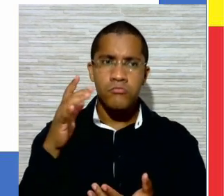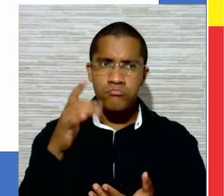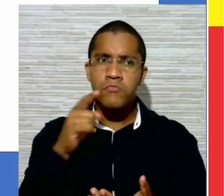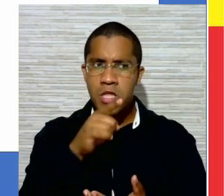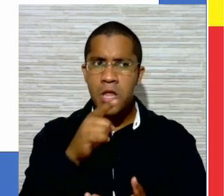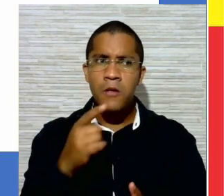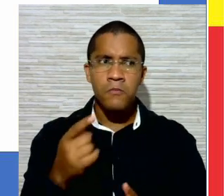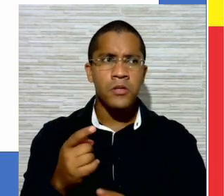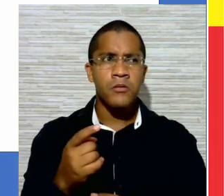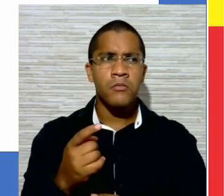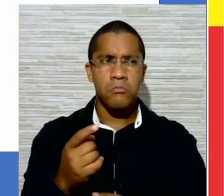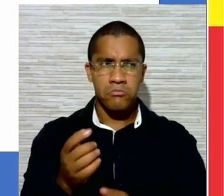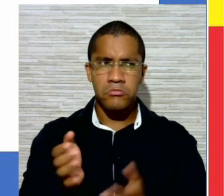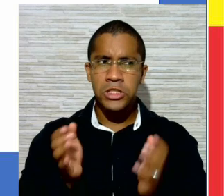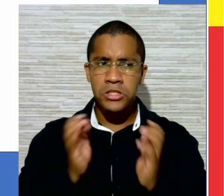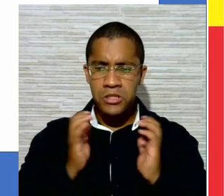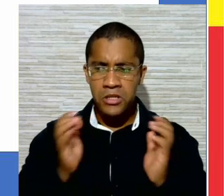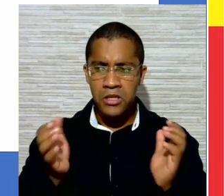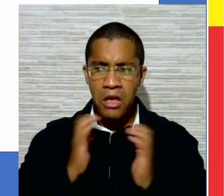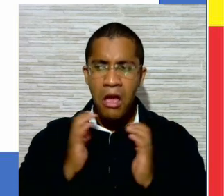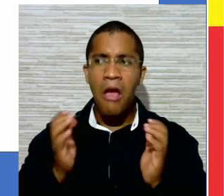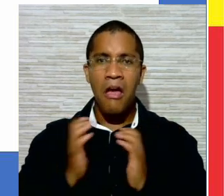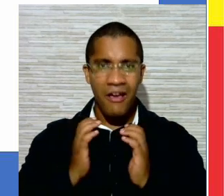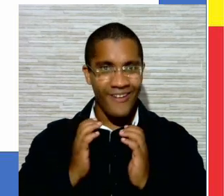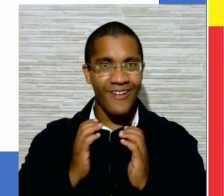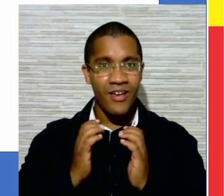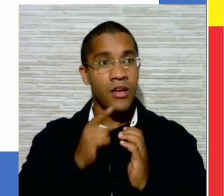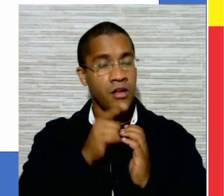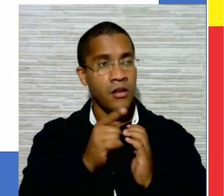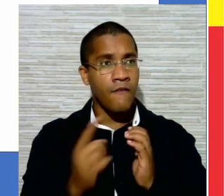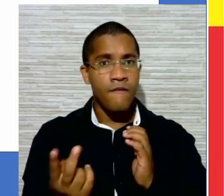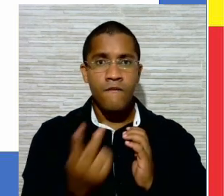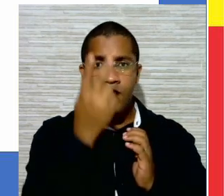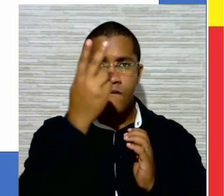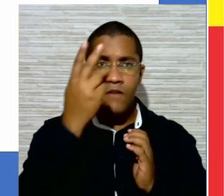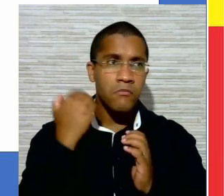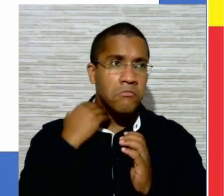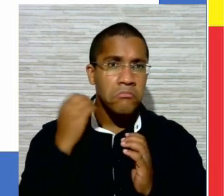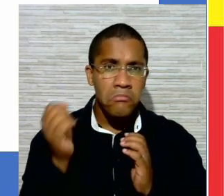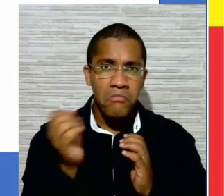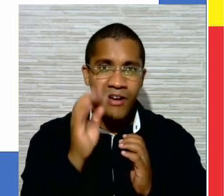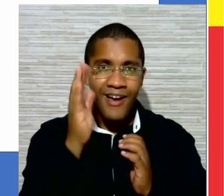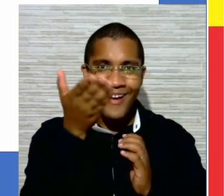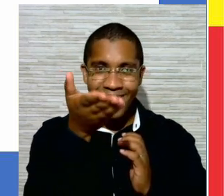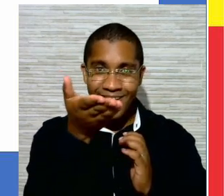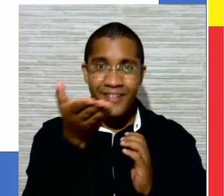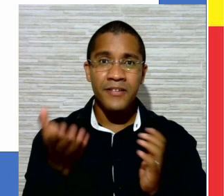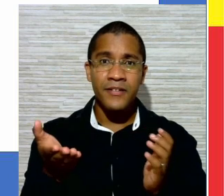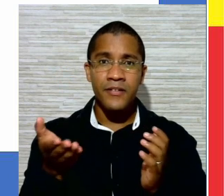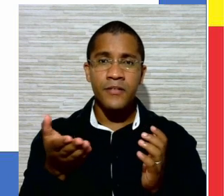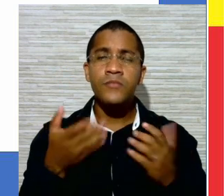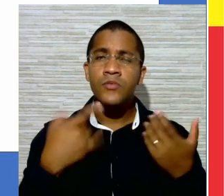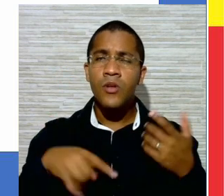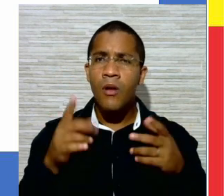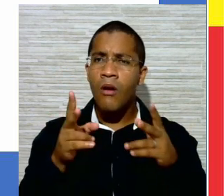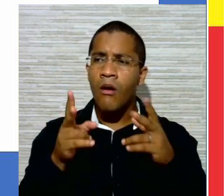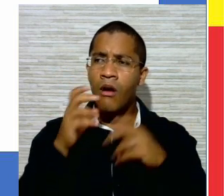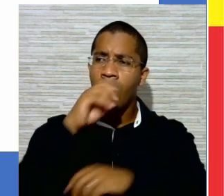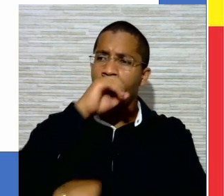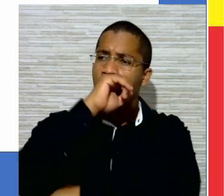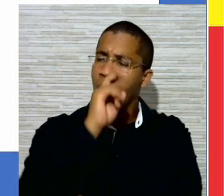né? A gente colocou um valor agregado a esse tipo de mineral, né? Então a gente começa a